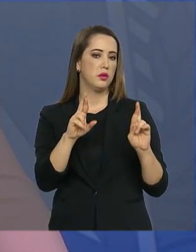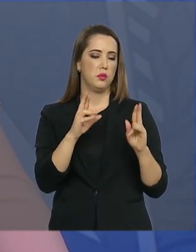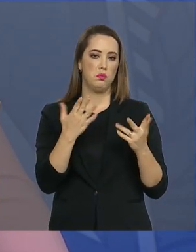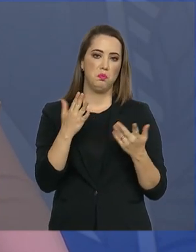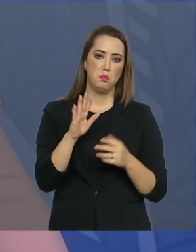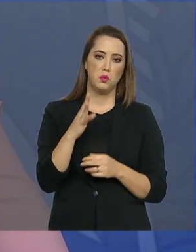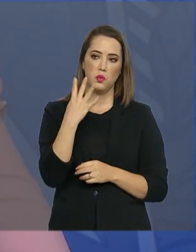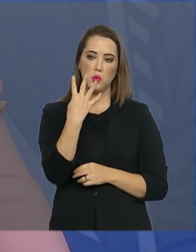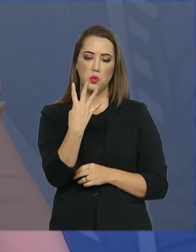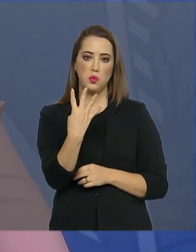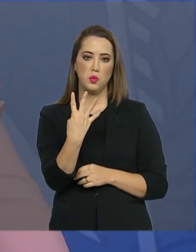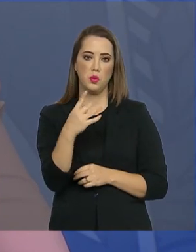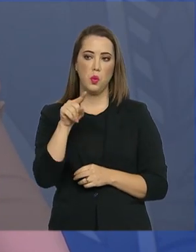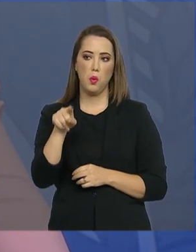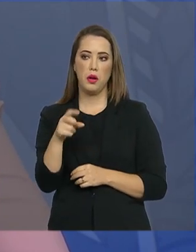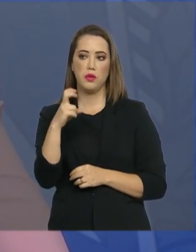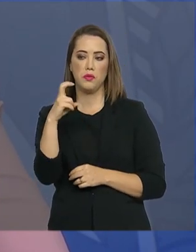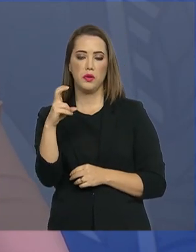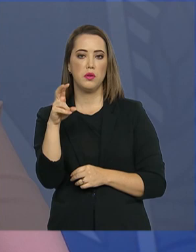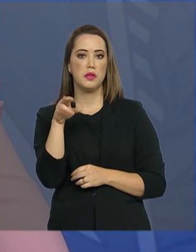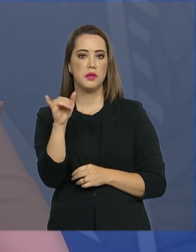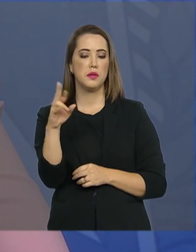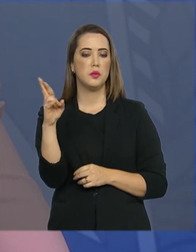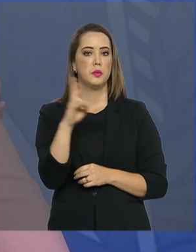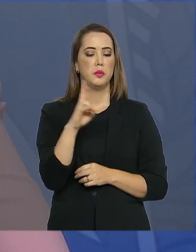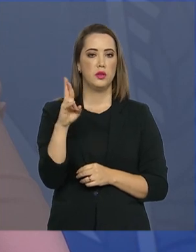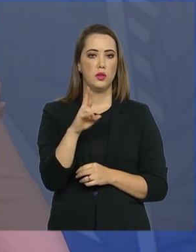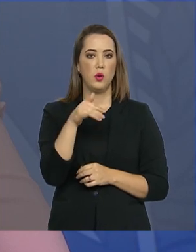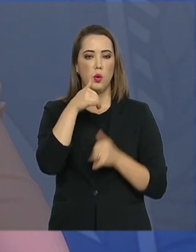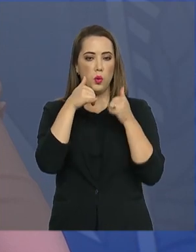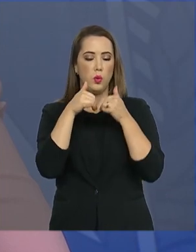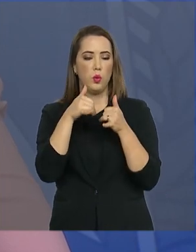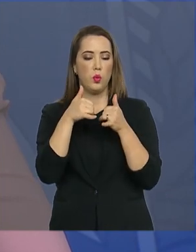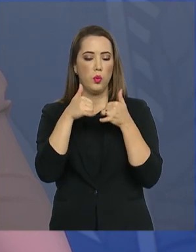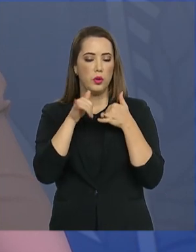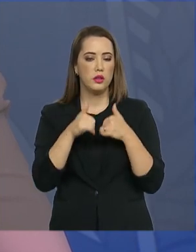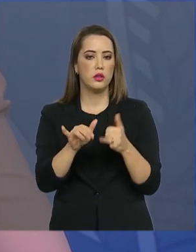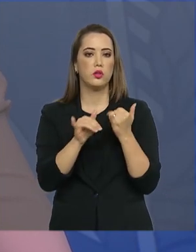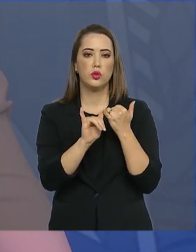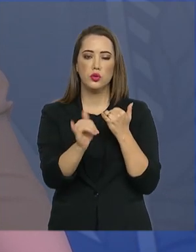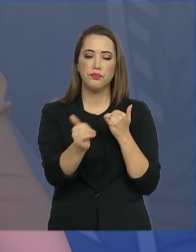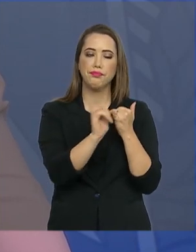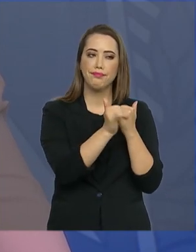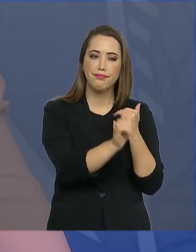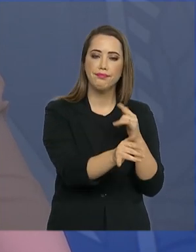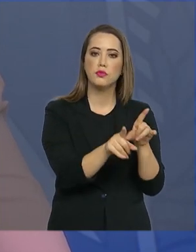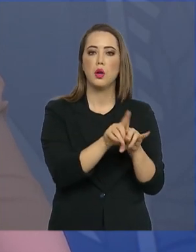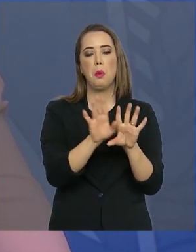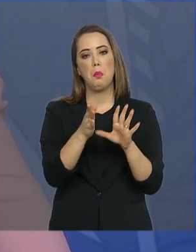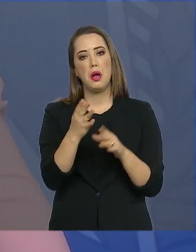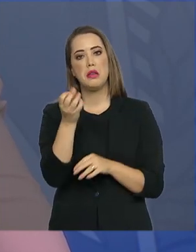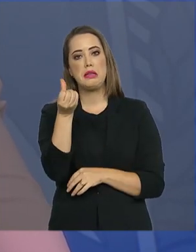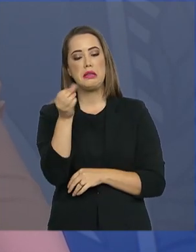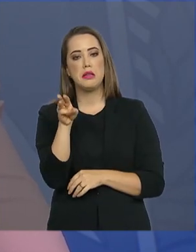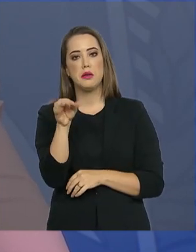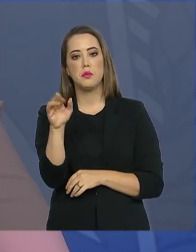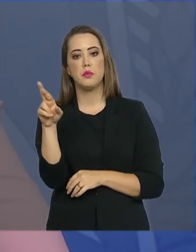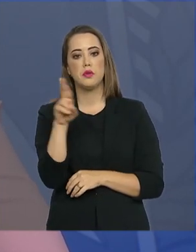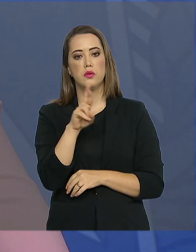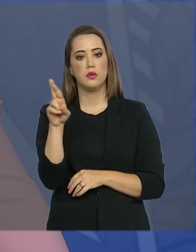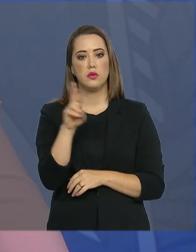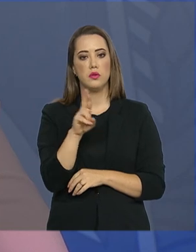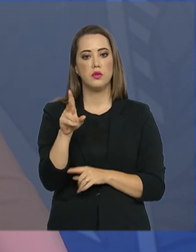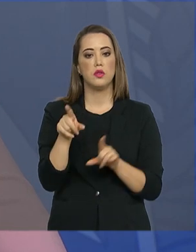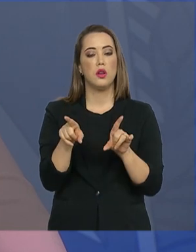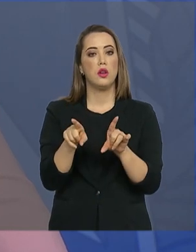R$,5 bilhões com as linhas de transmissão de investimento, mais na casa dos R$ 6 bilhões da renovação da